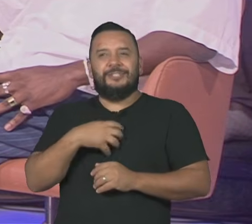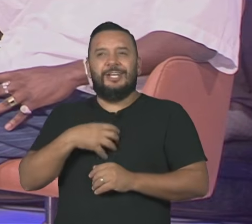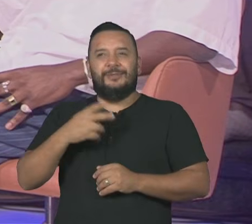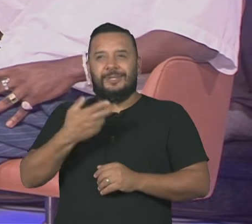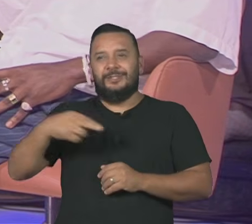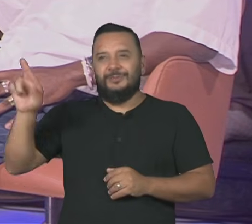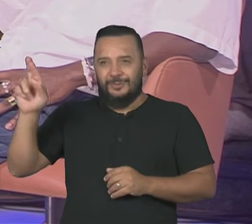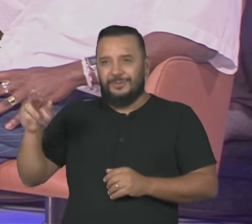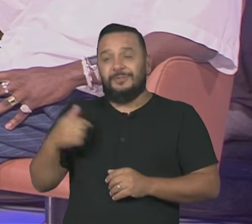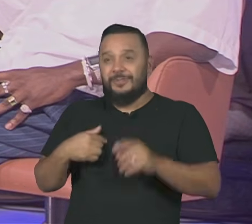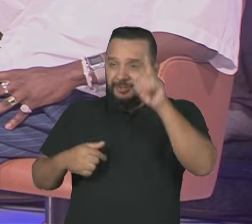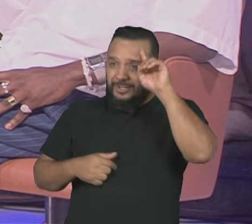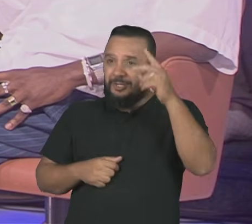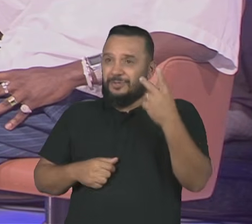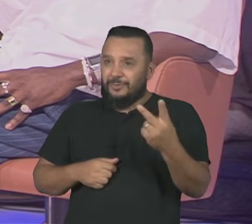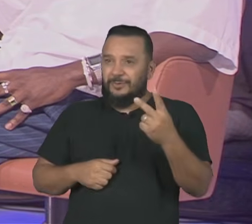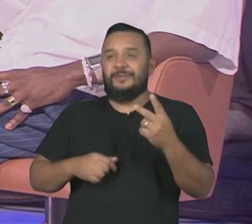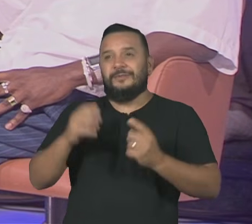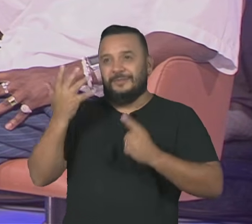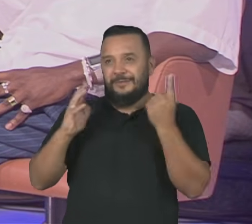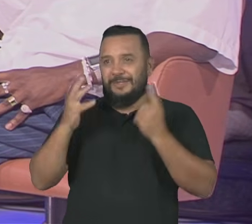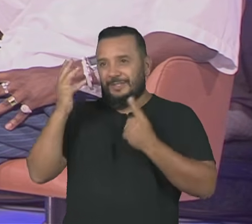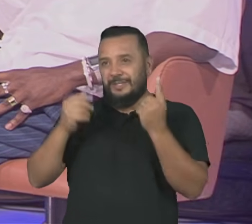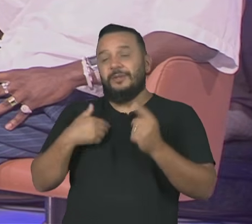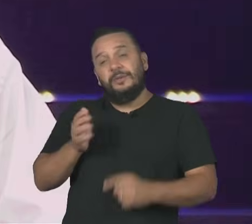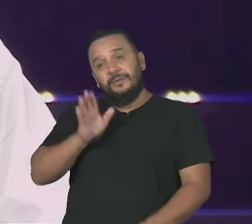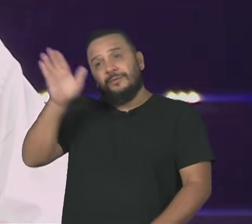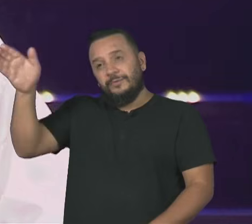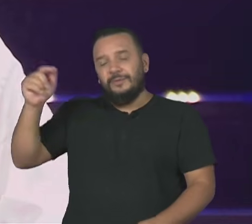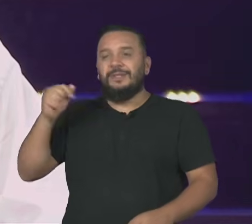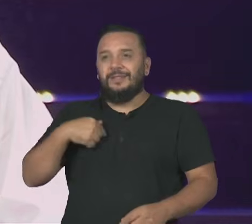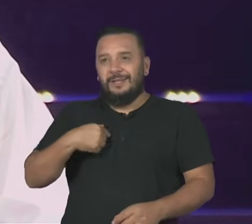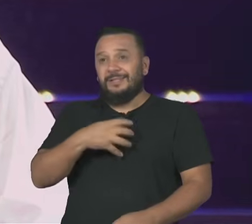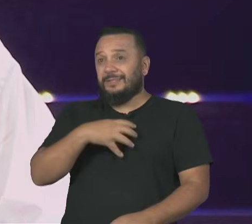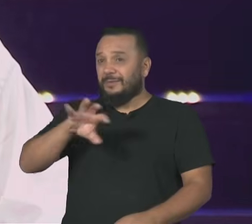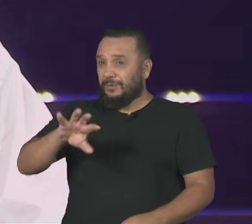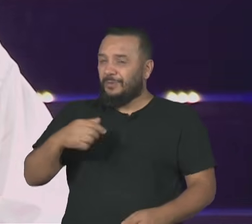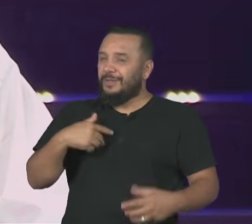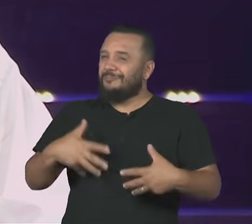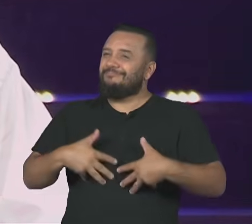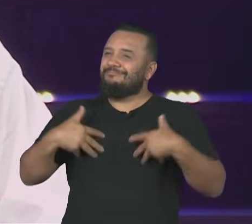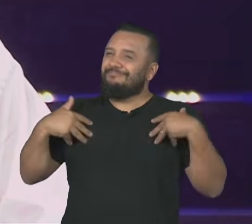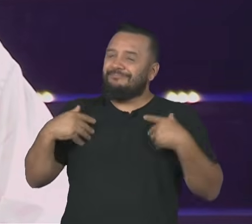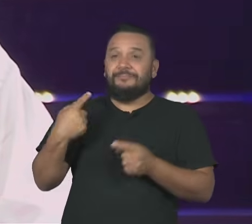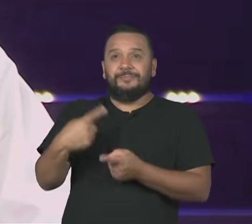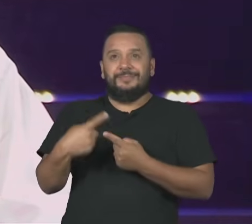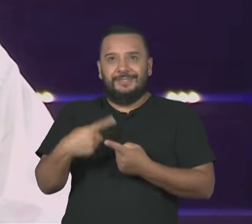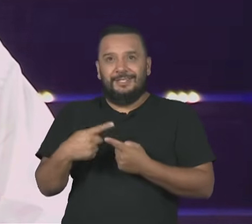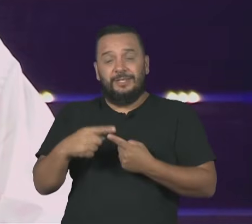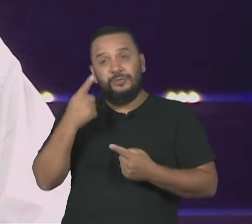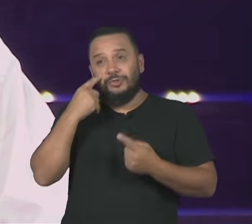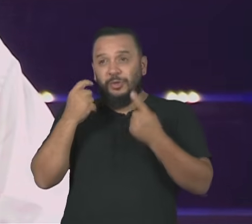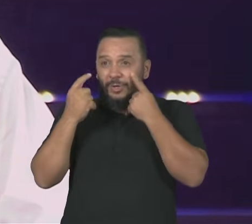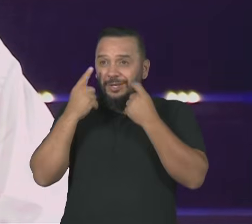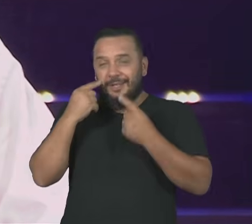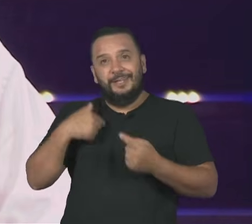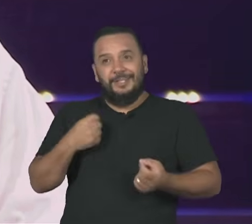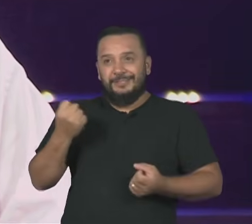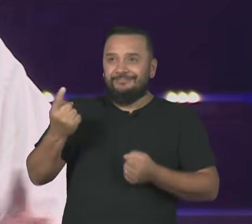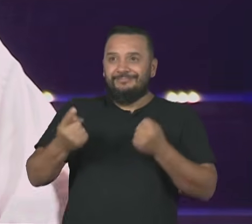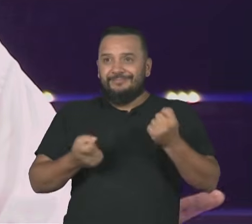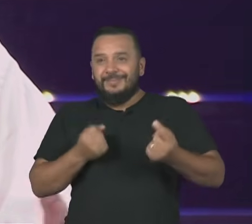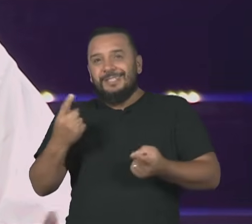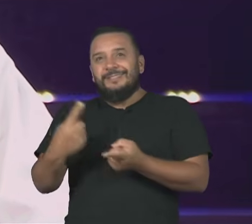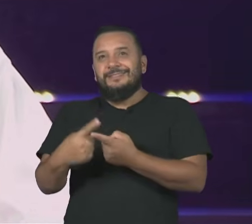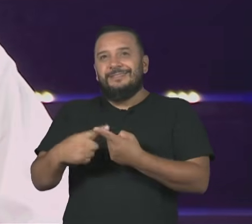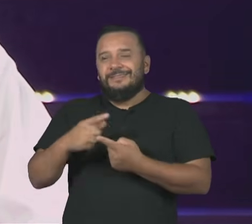fui pro 2 de fevereiro no ano passado, em Salvador, e eu fiquei morrendo de orgulho, assim, eu chorei algumas vezes, porque